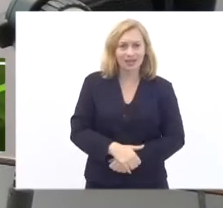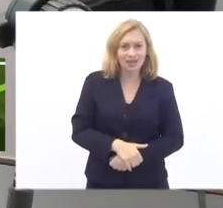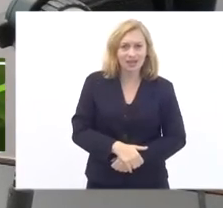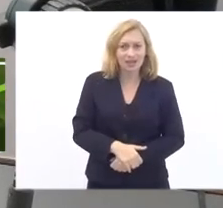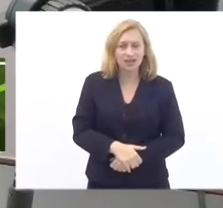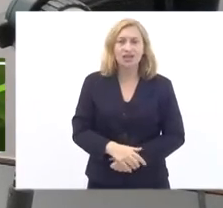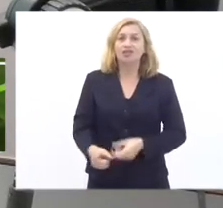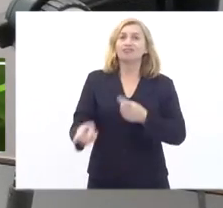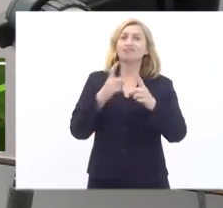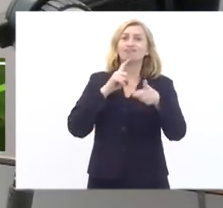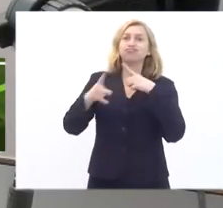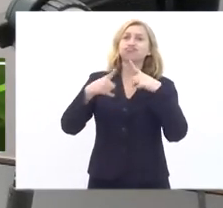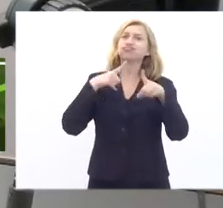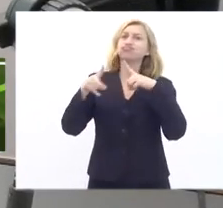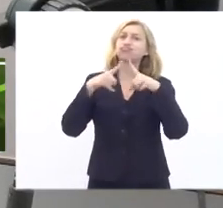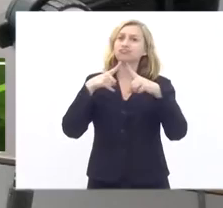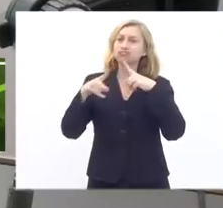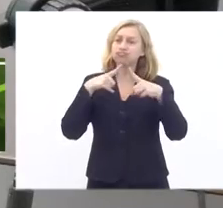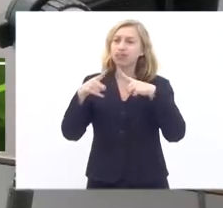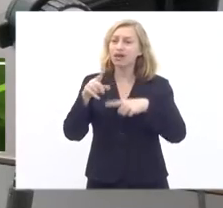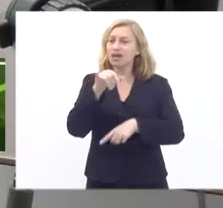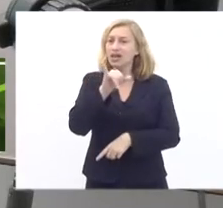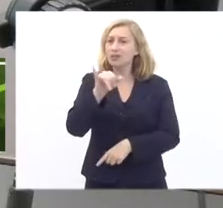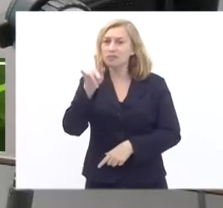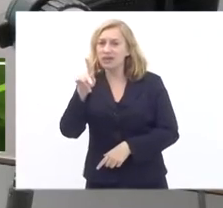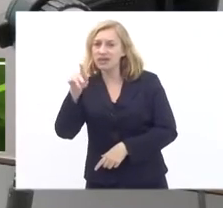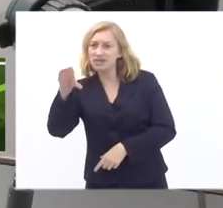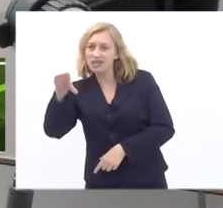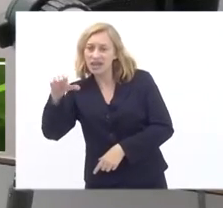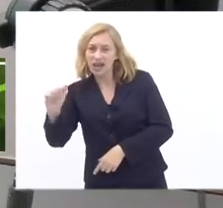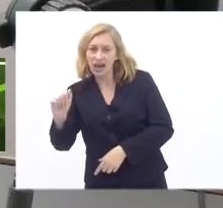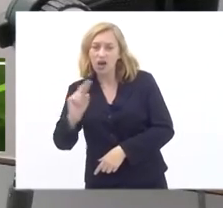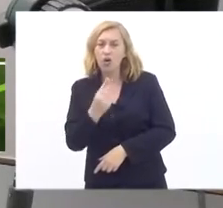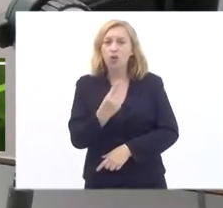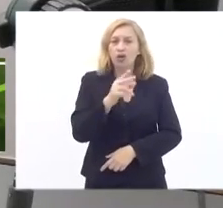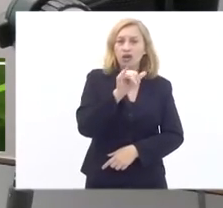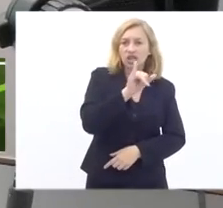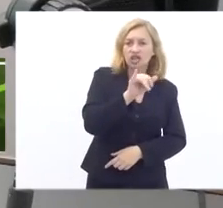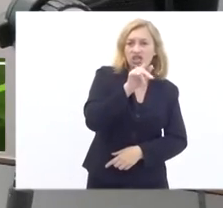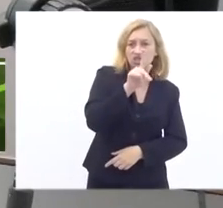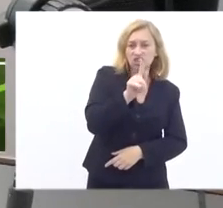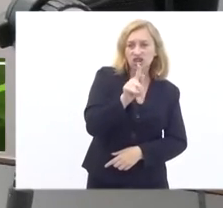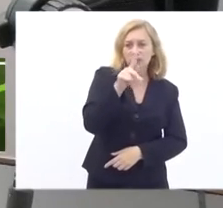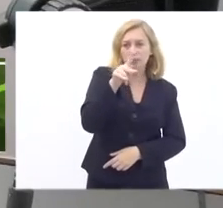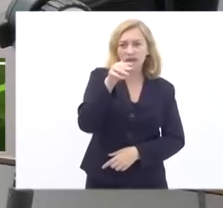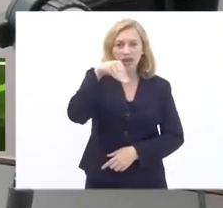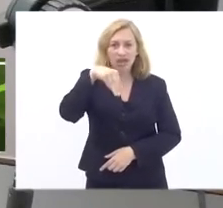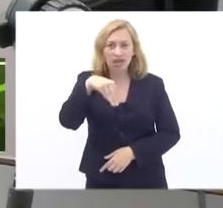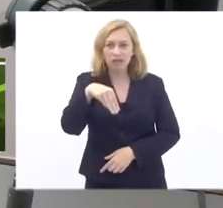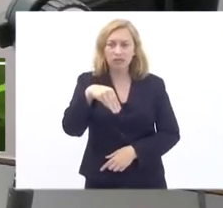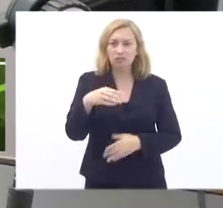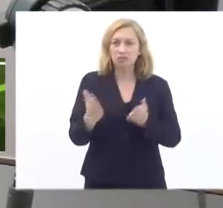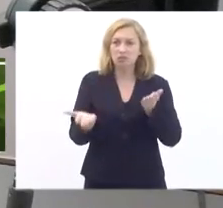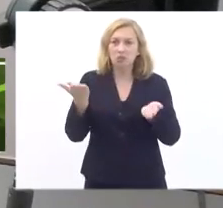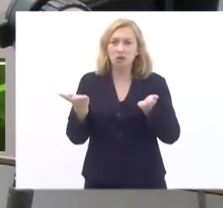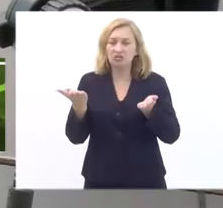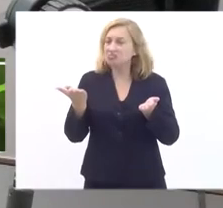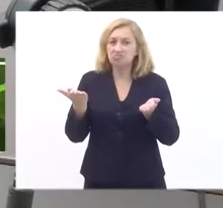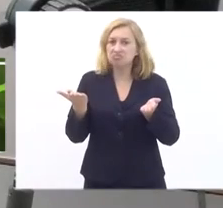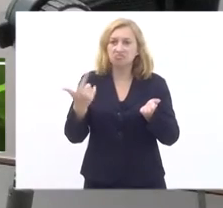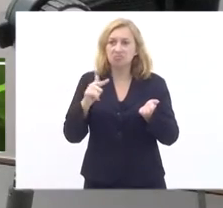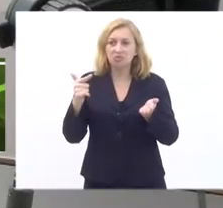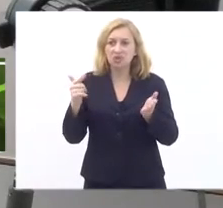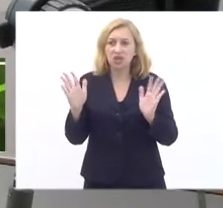gente está discutindo IPCA ou IGPM, e não a curva que equilibra.